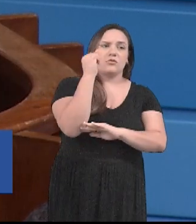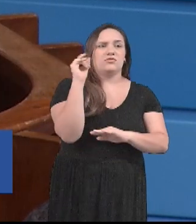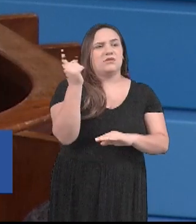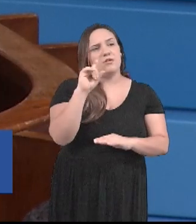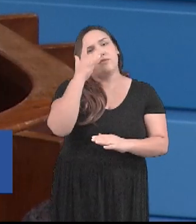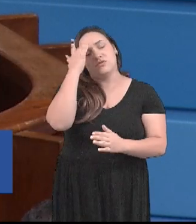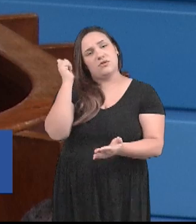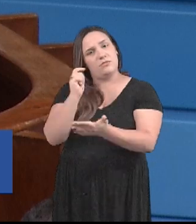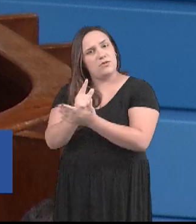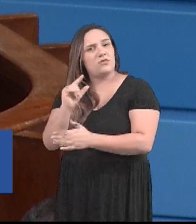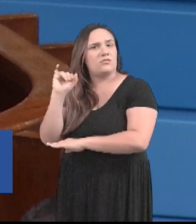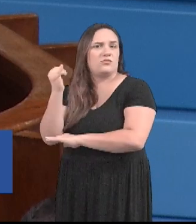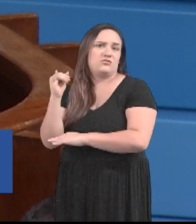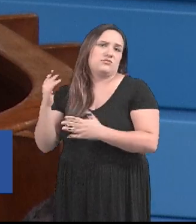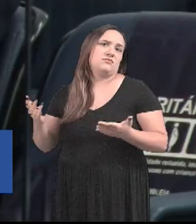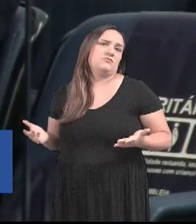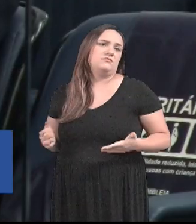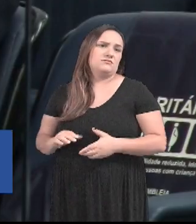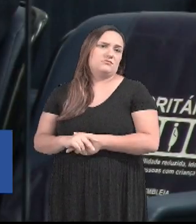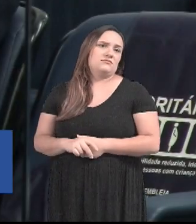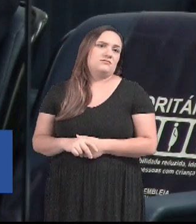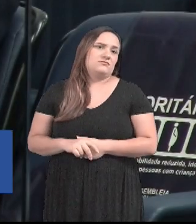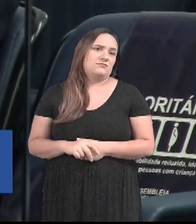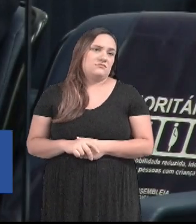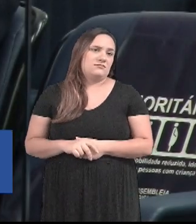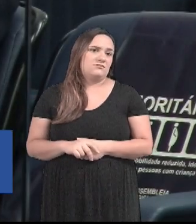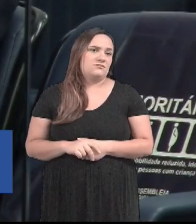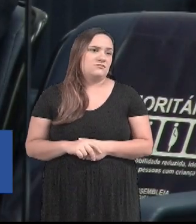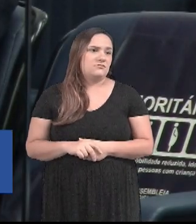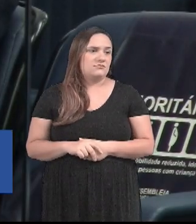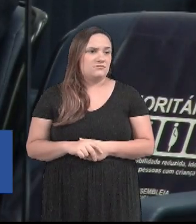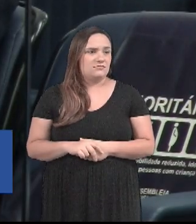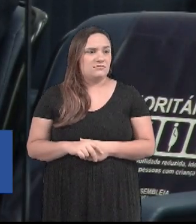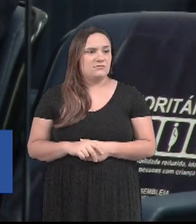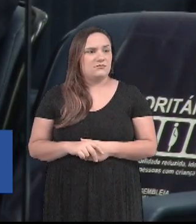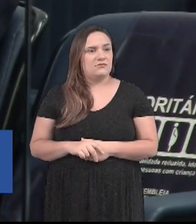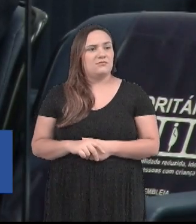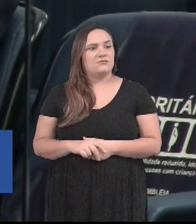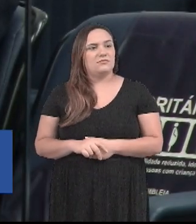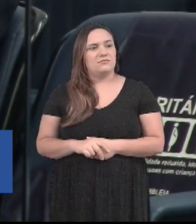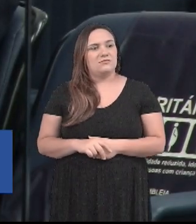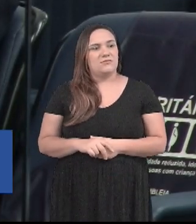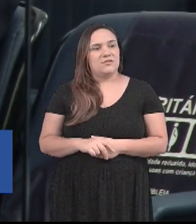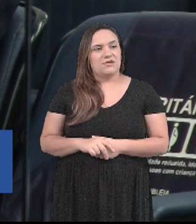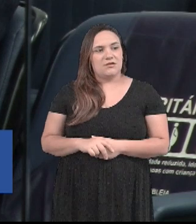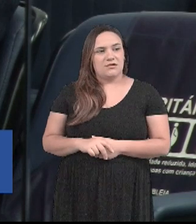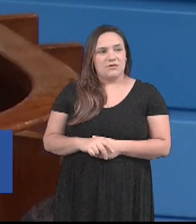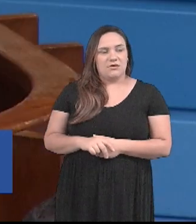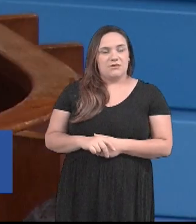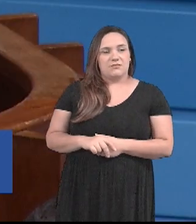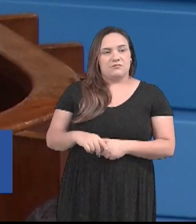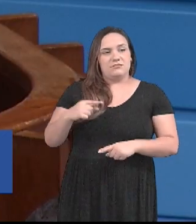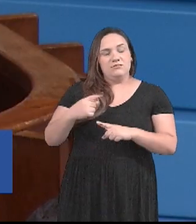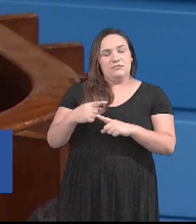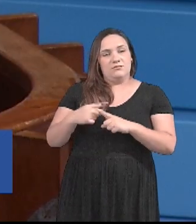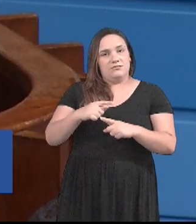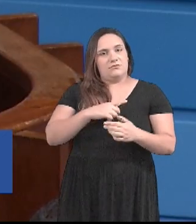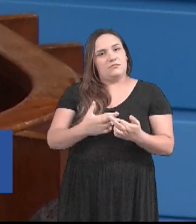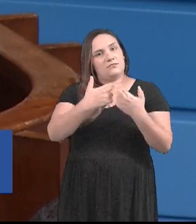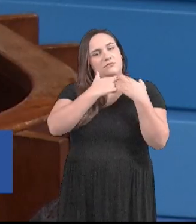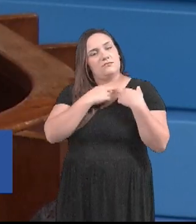pagou o tributo lá na ponta, porque, senhor presidente, arcou com a obrigação